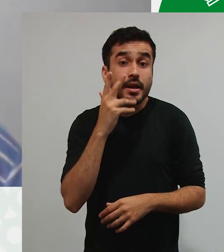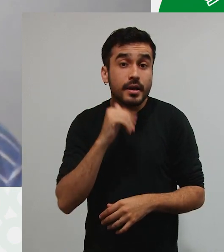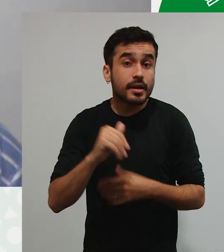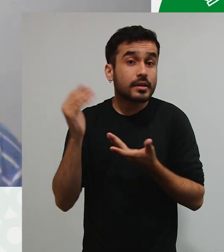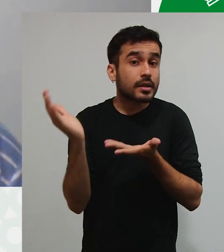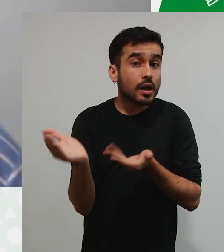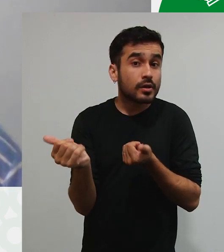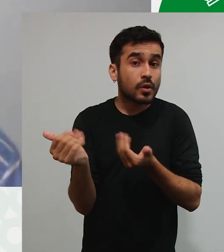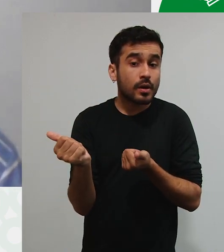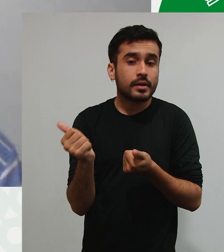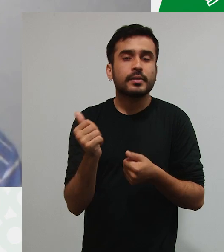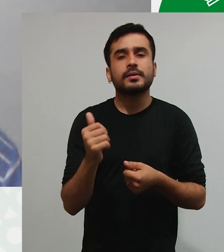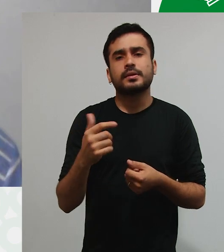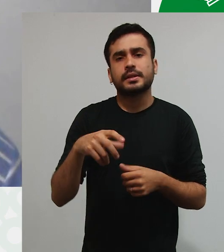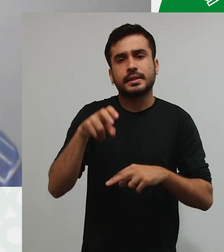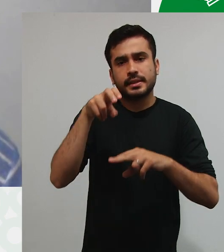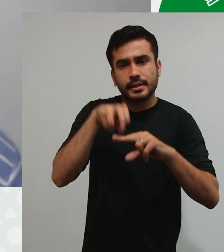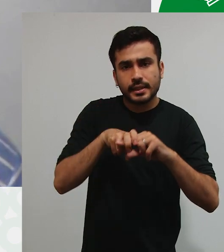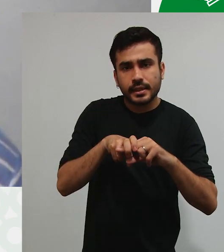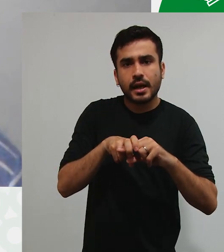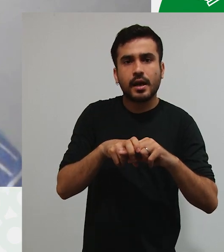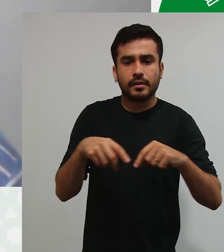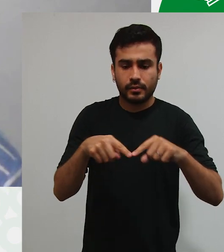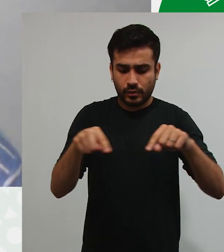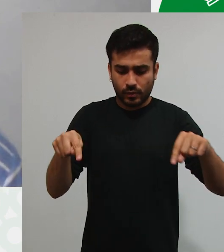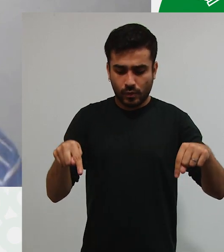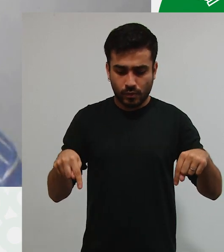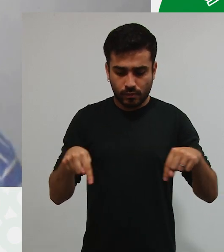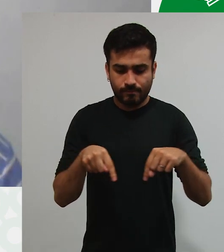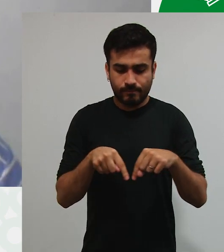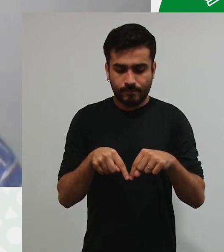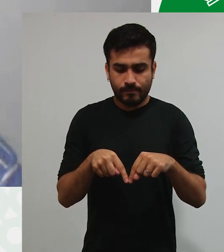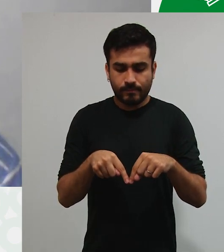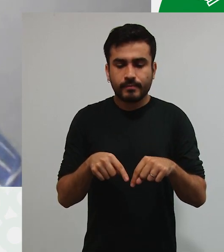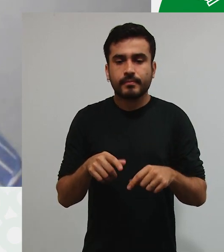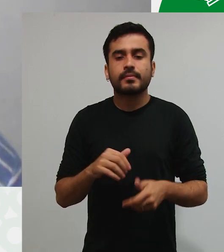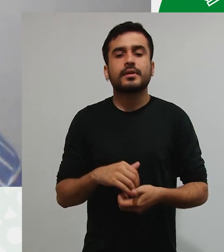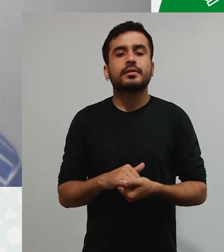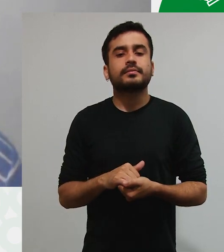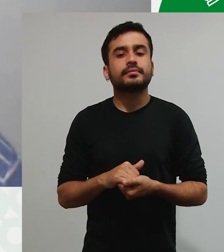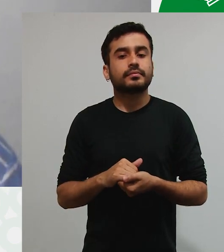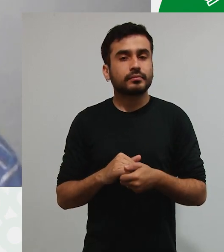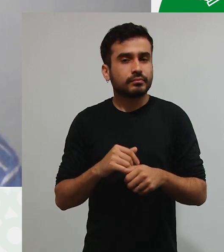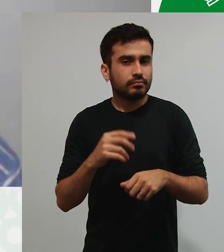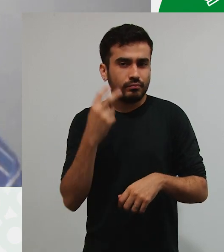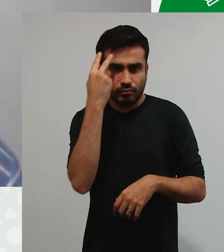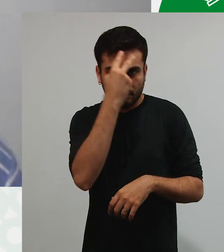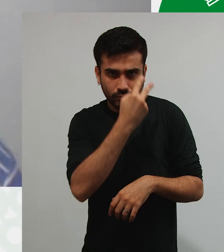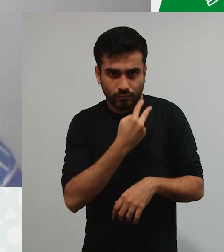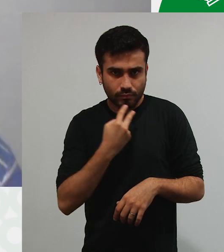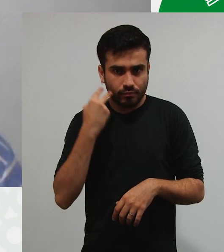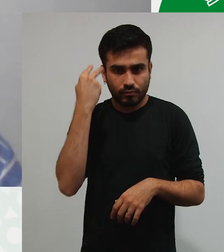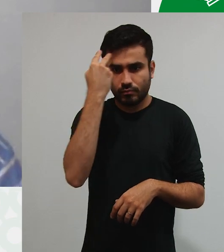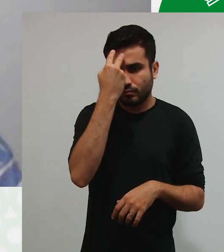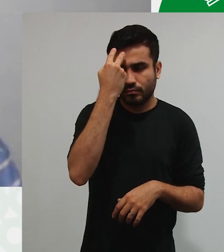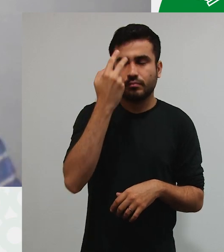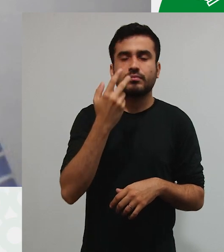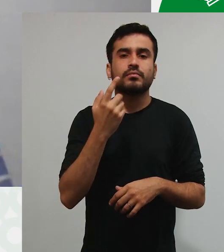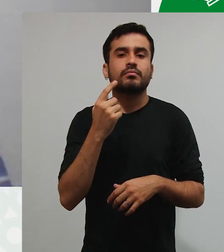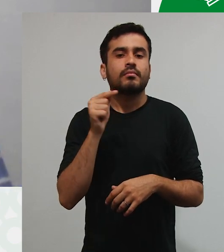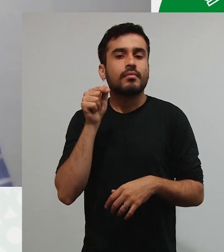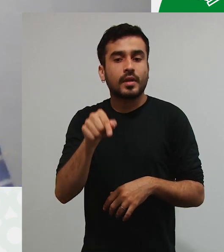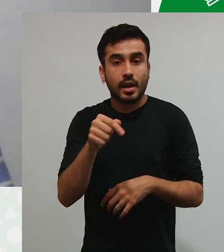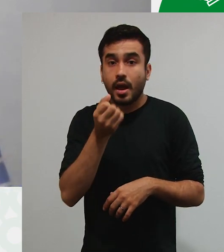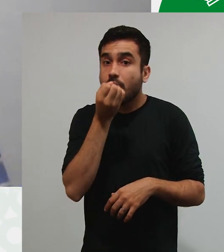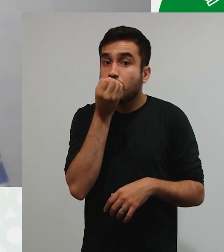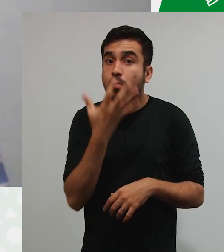que o sentido do tempo e do espaço? A vida na rua ela é uma vida muito solta, muito livre, sem muitas regras. E fazer